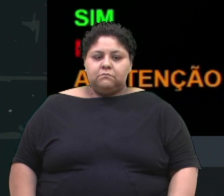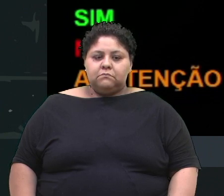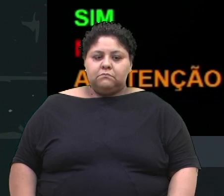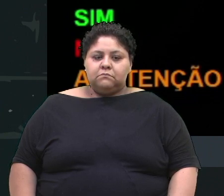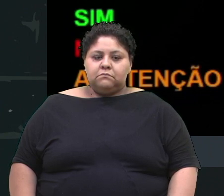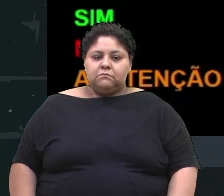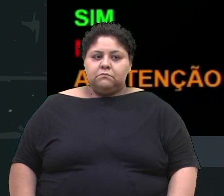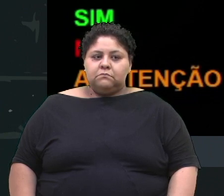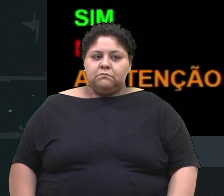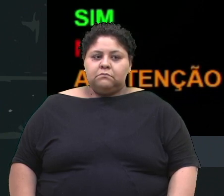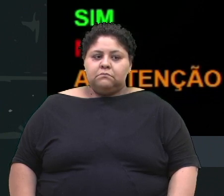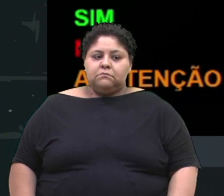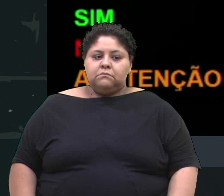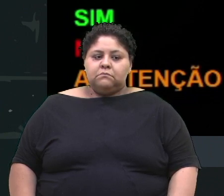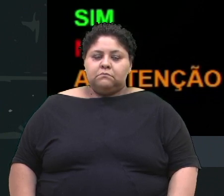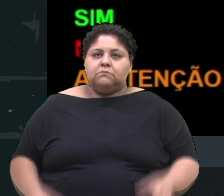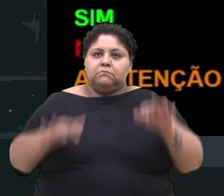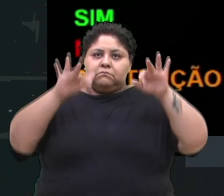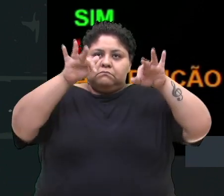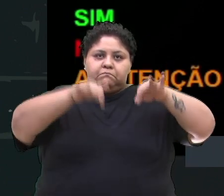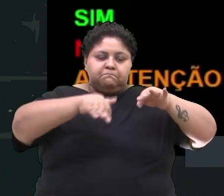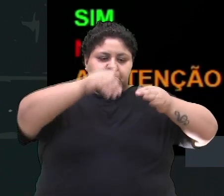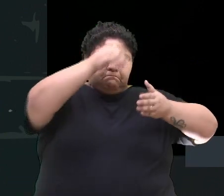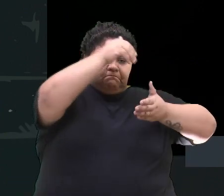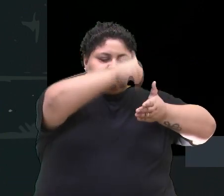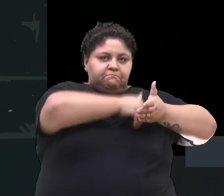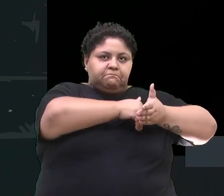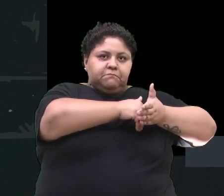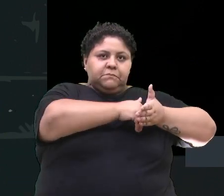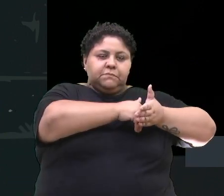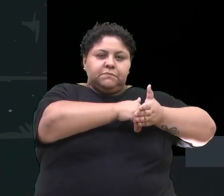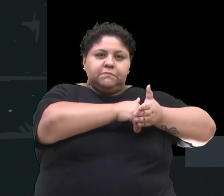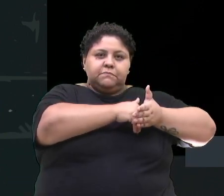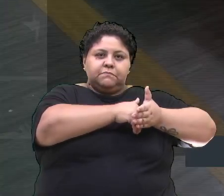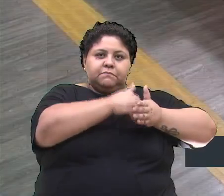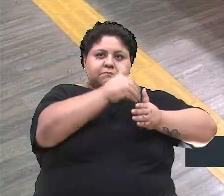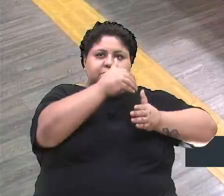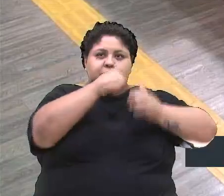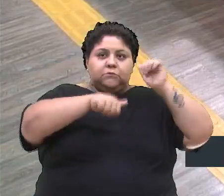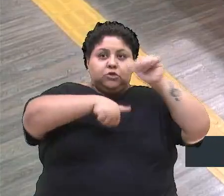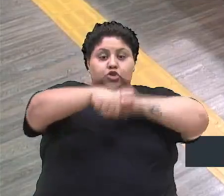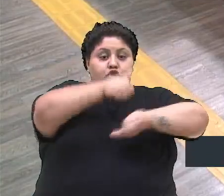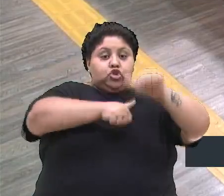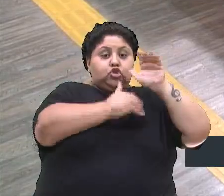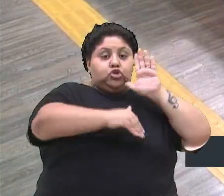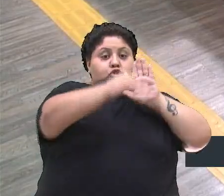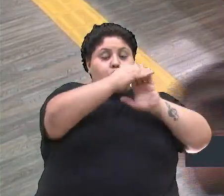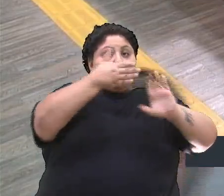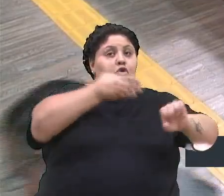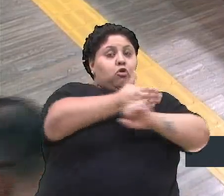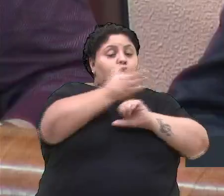Vota sim. Encerrado o registro dos votos, encerrada a votação, inversão de pauta, foi